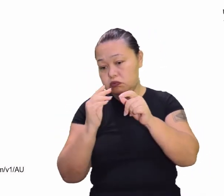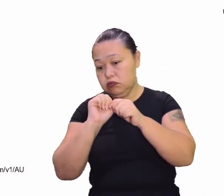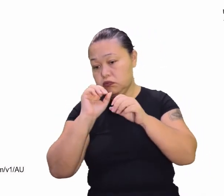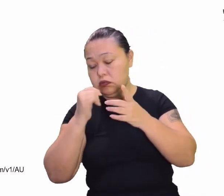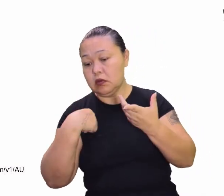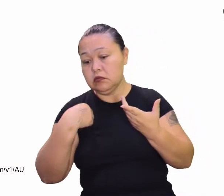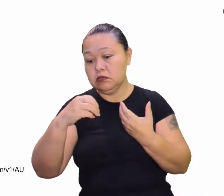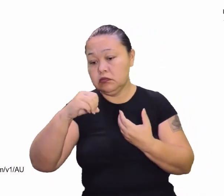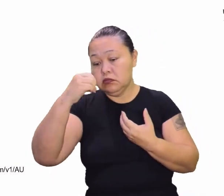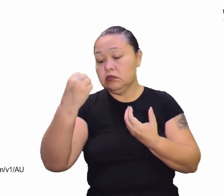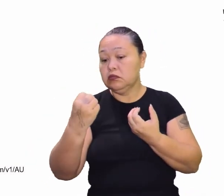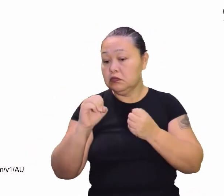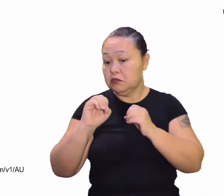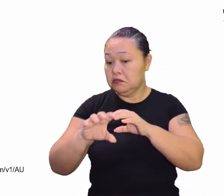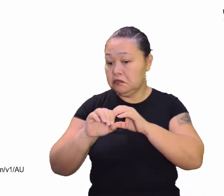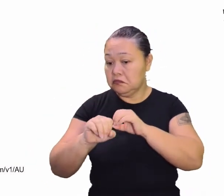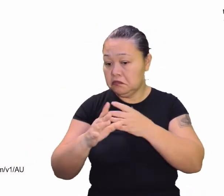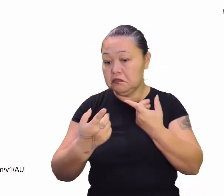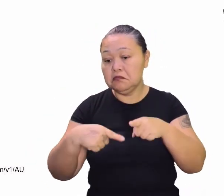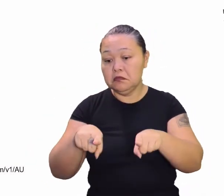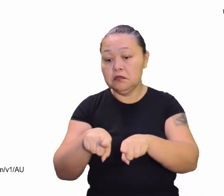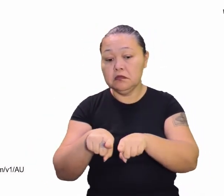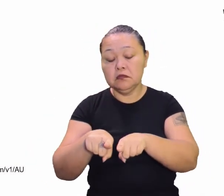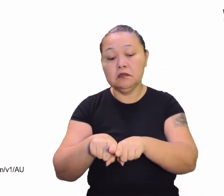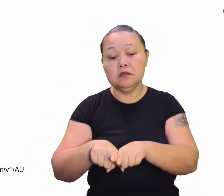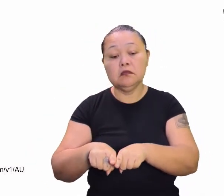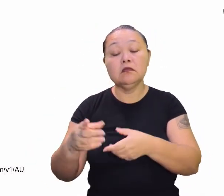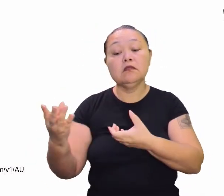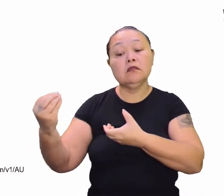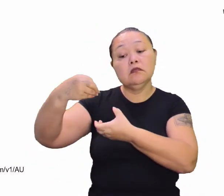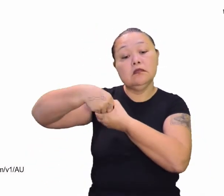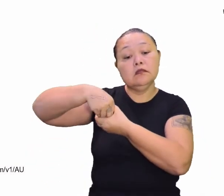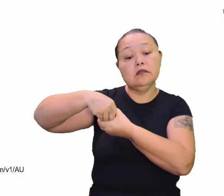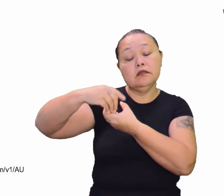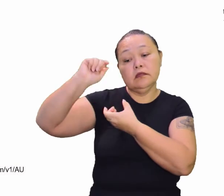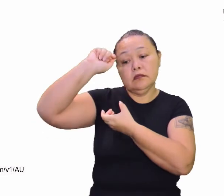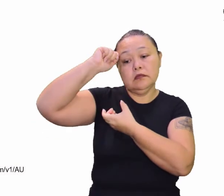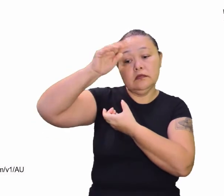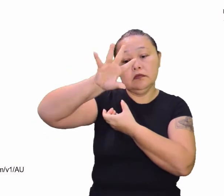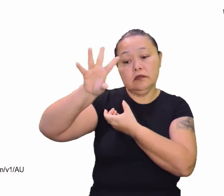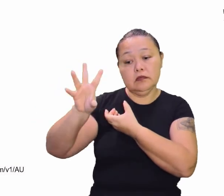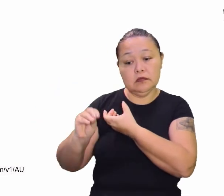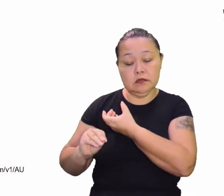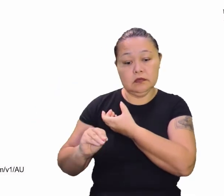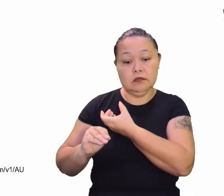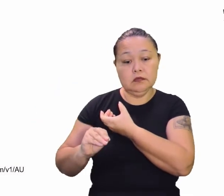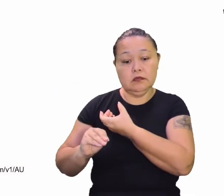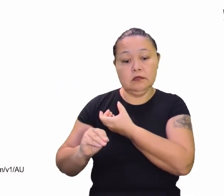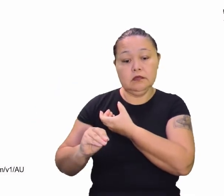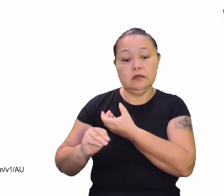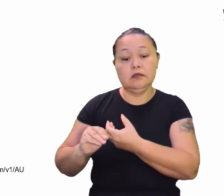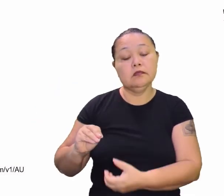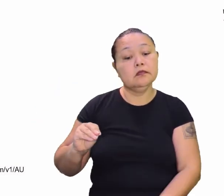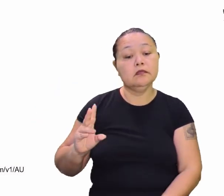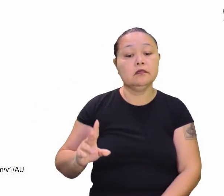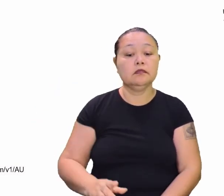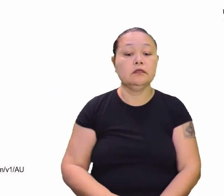aí. Todos onde? Na África. Não é isso, Rogério?